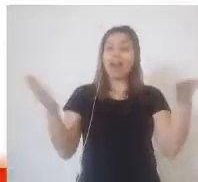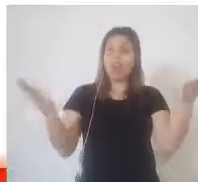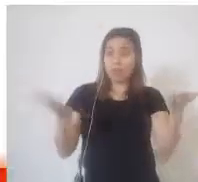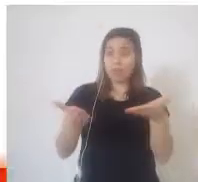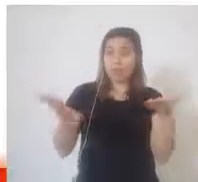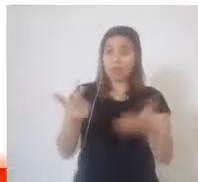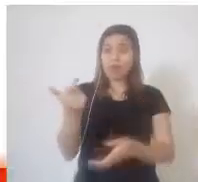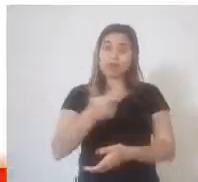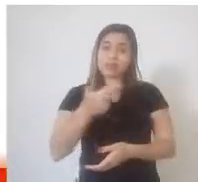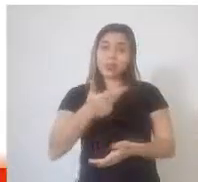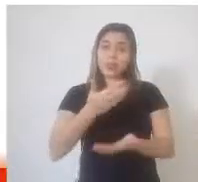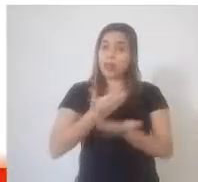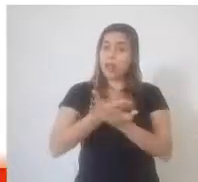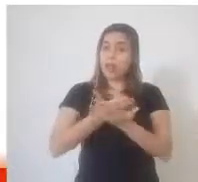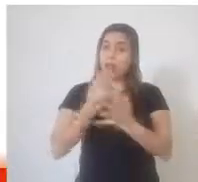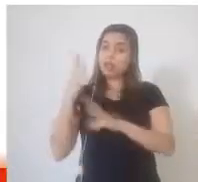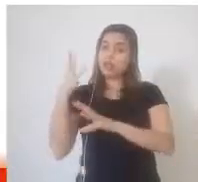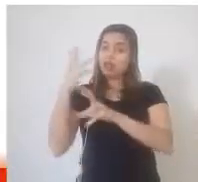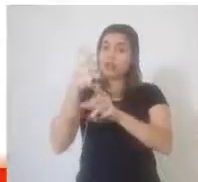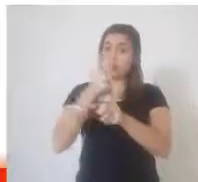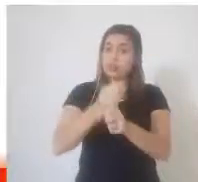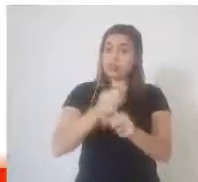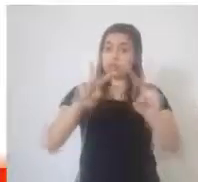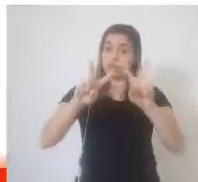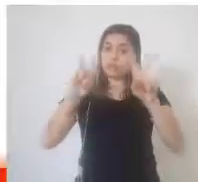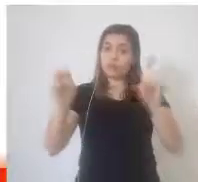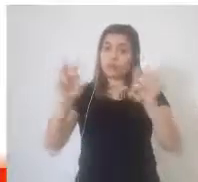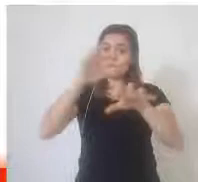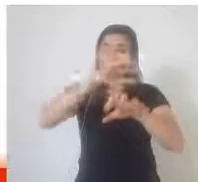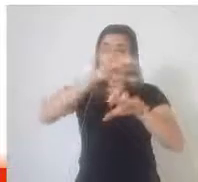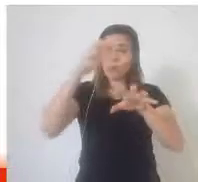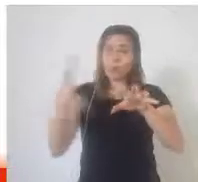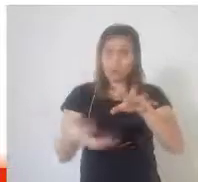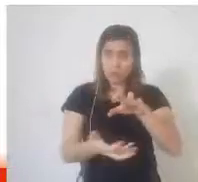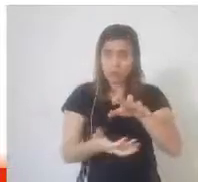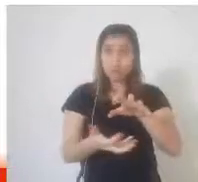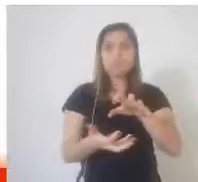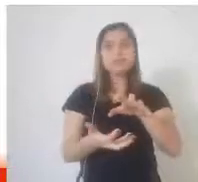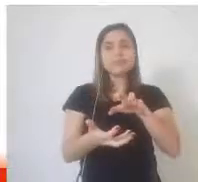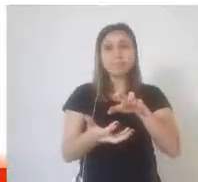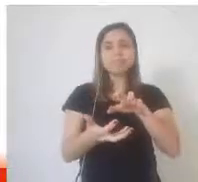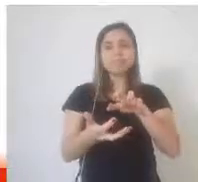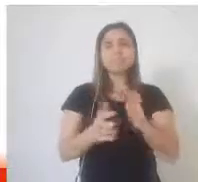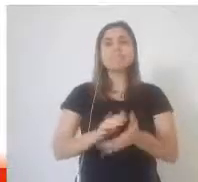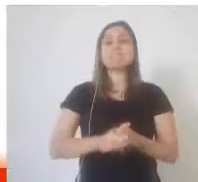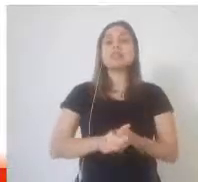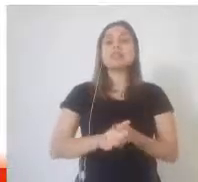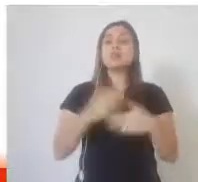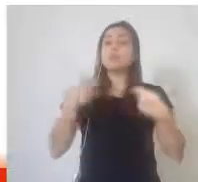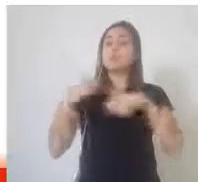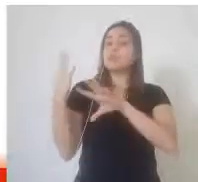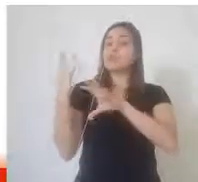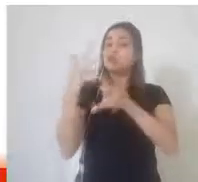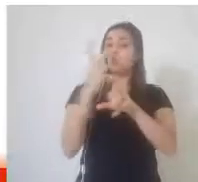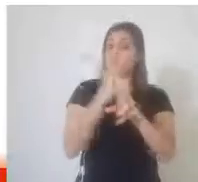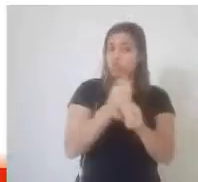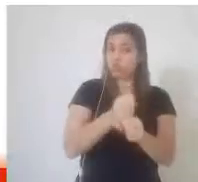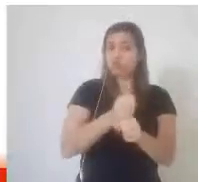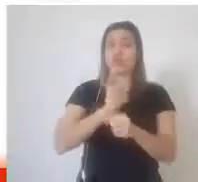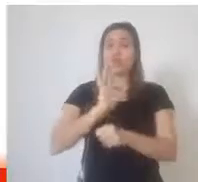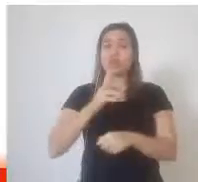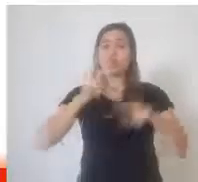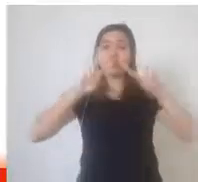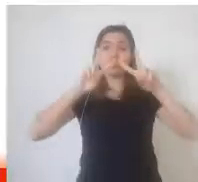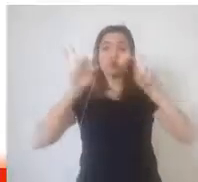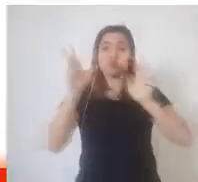Olá, alunos! Essa é a nossa segunda aula de revisão de ecologia, né? Fazendo então a